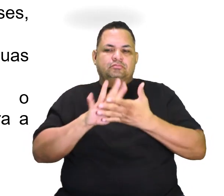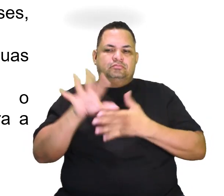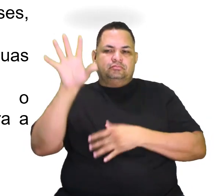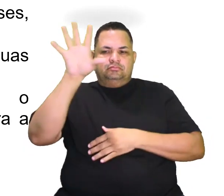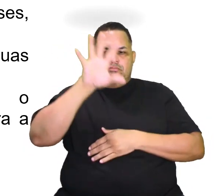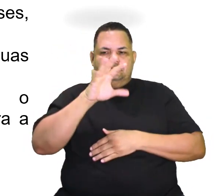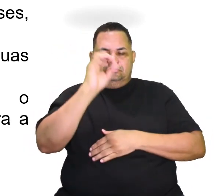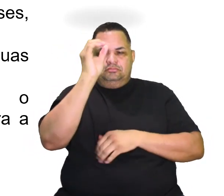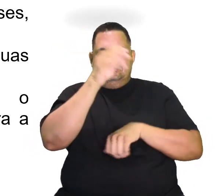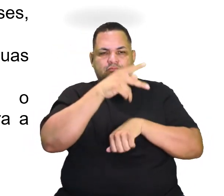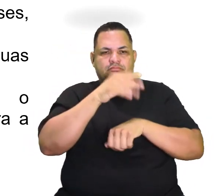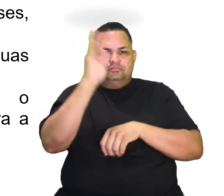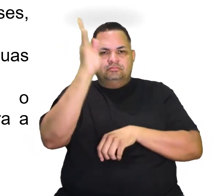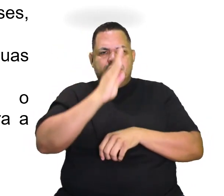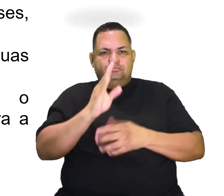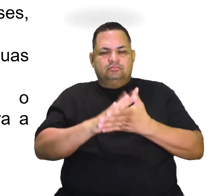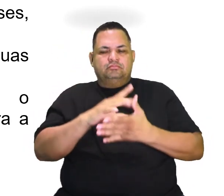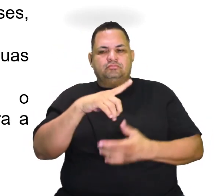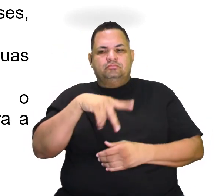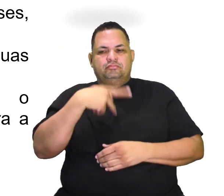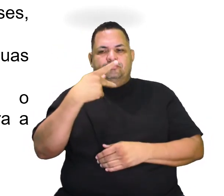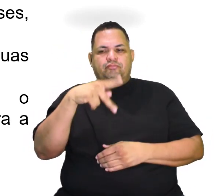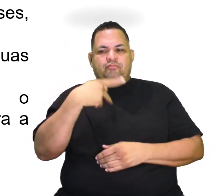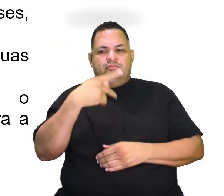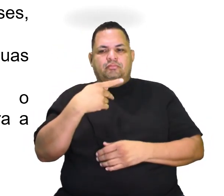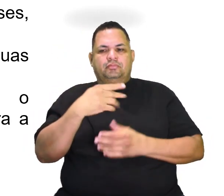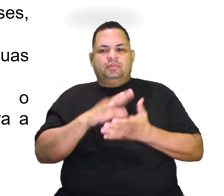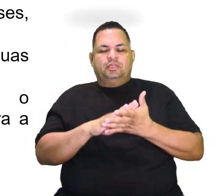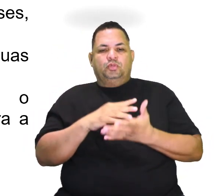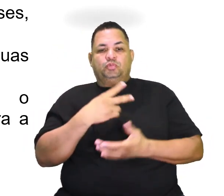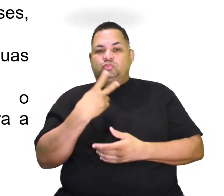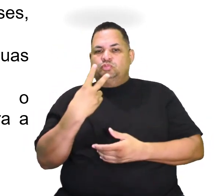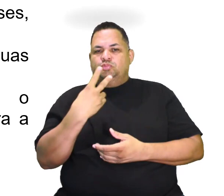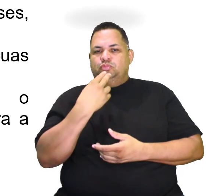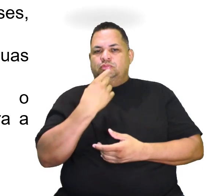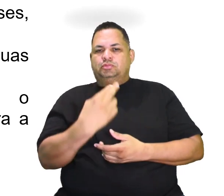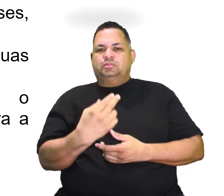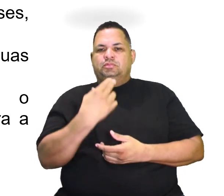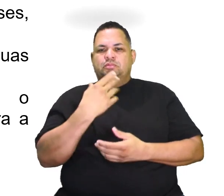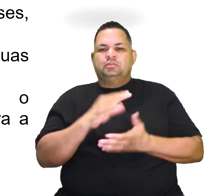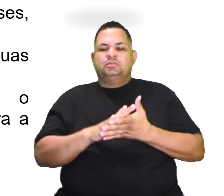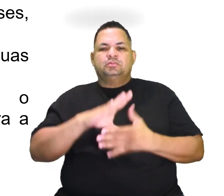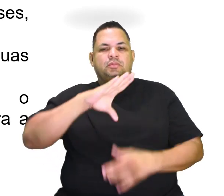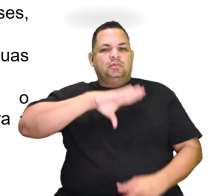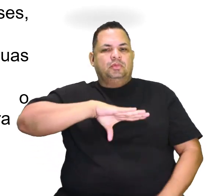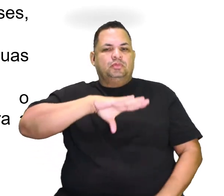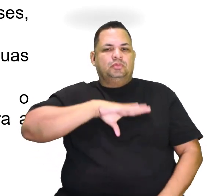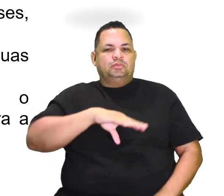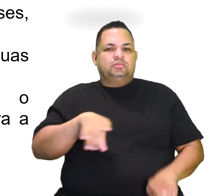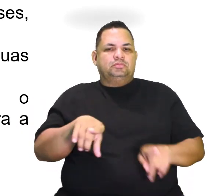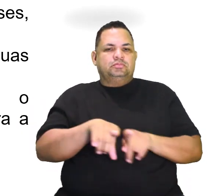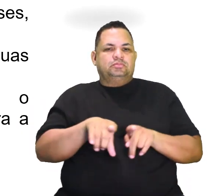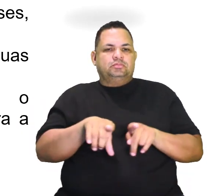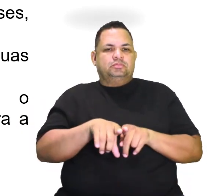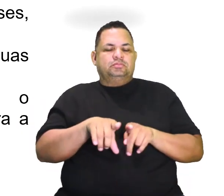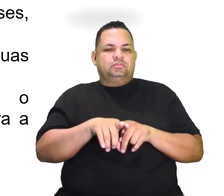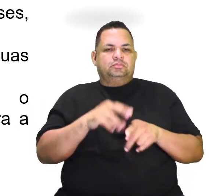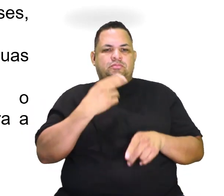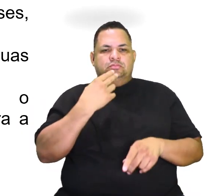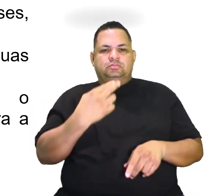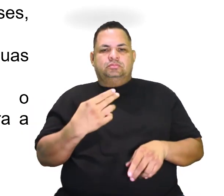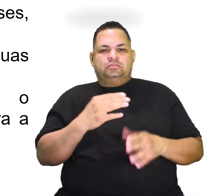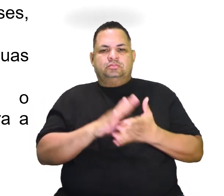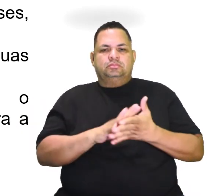Brasil, eles são bilíngues, eles falam várias línguas. Além de dominar o português, eles falam a